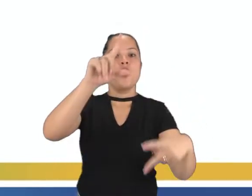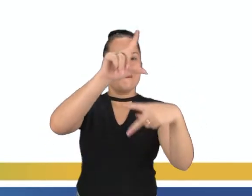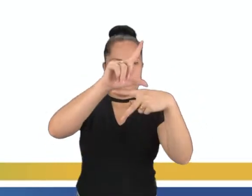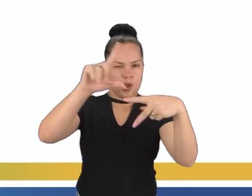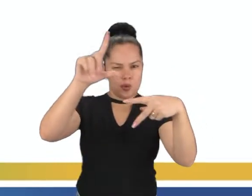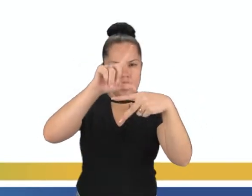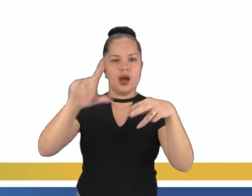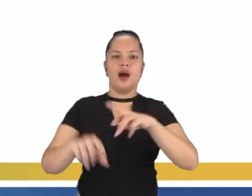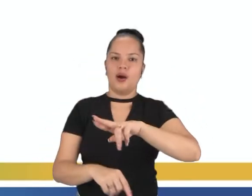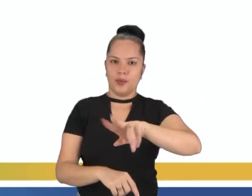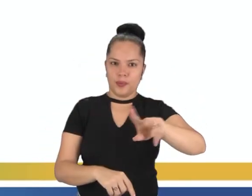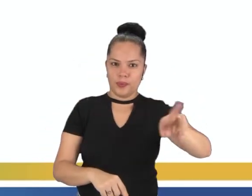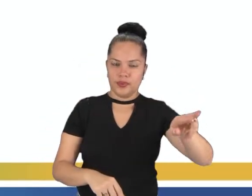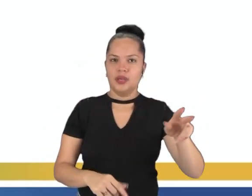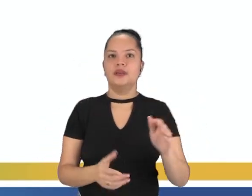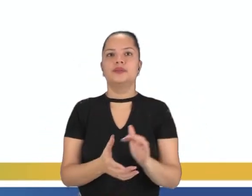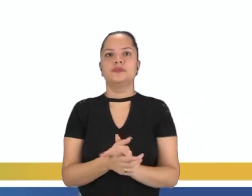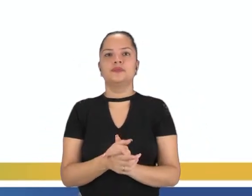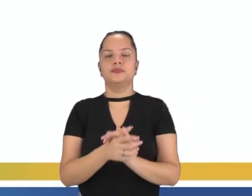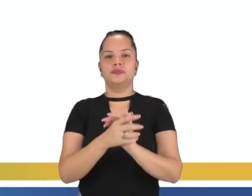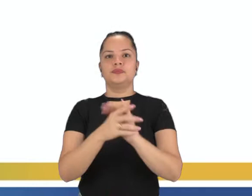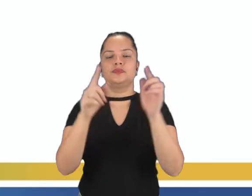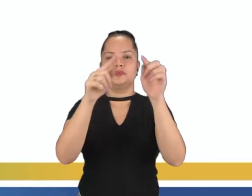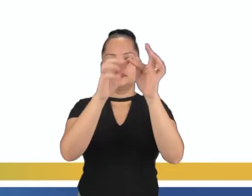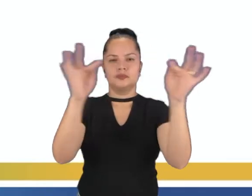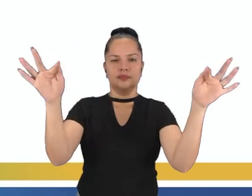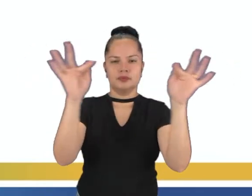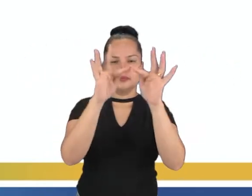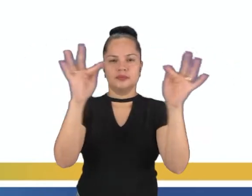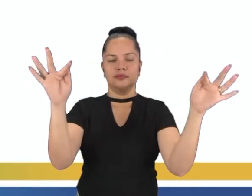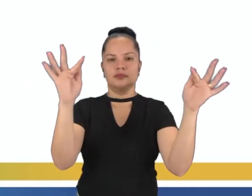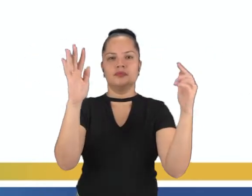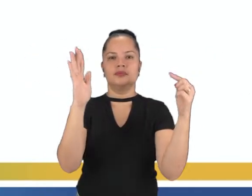afirmativa, nós vamos usar there is. Na negativa,